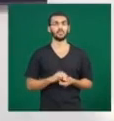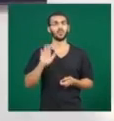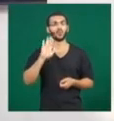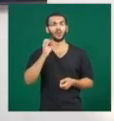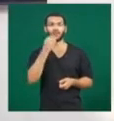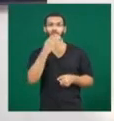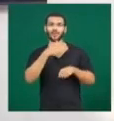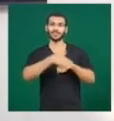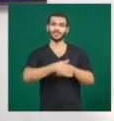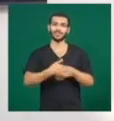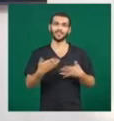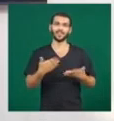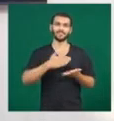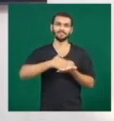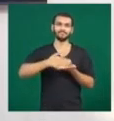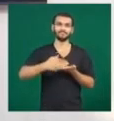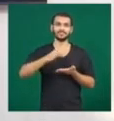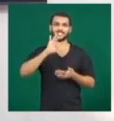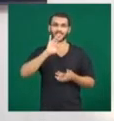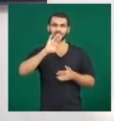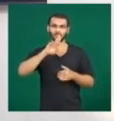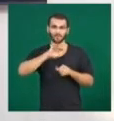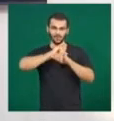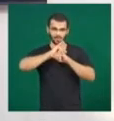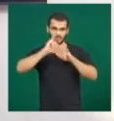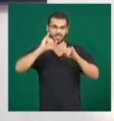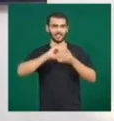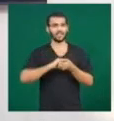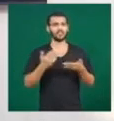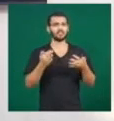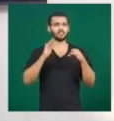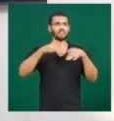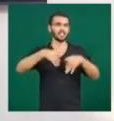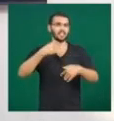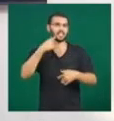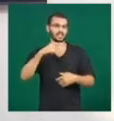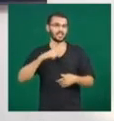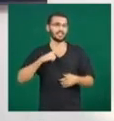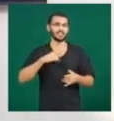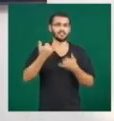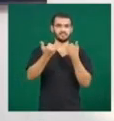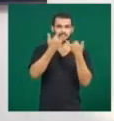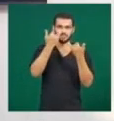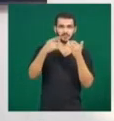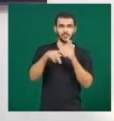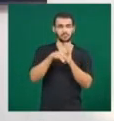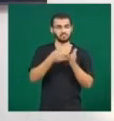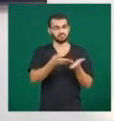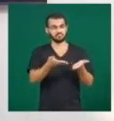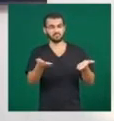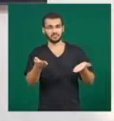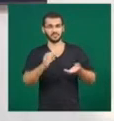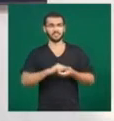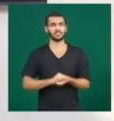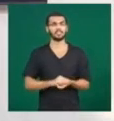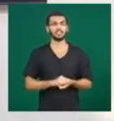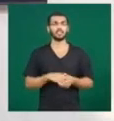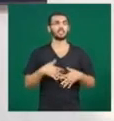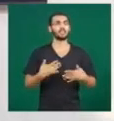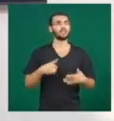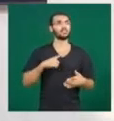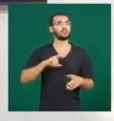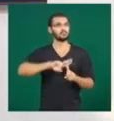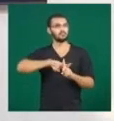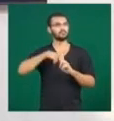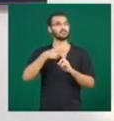Olá, boa noite para você. Começa agora o nosso TV Notícias. Vamos fechar a semana aí ainda com muita informação para você que nos acompanha. Mais segurança na